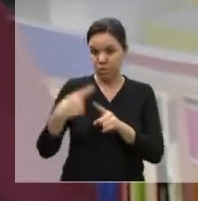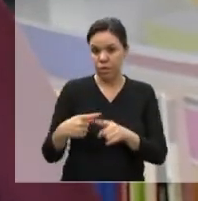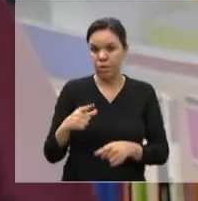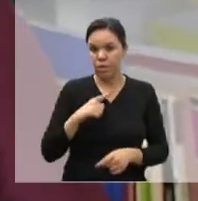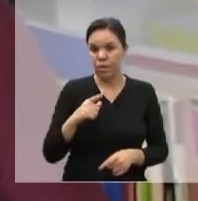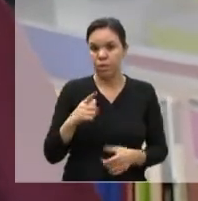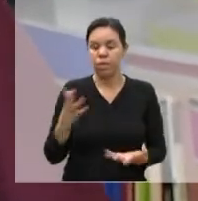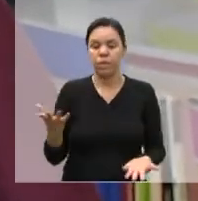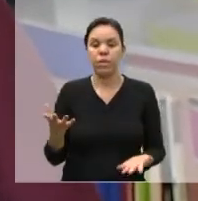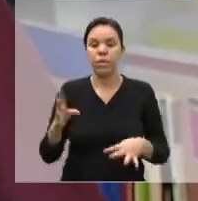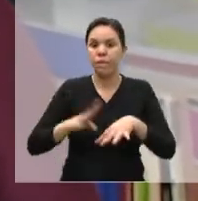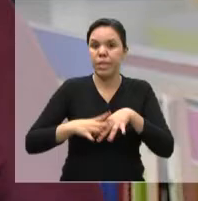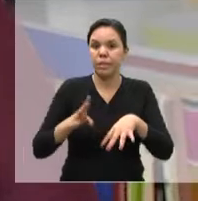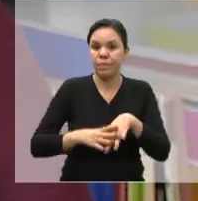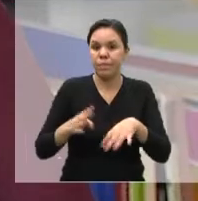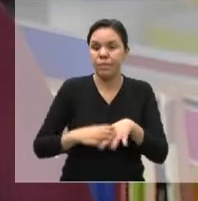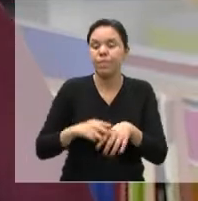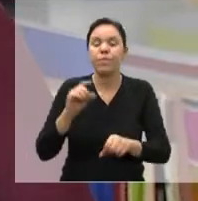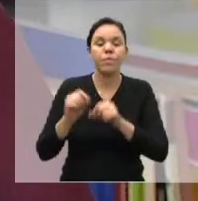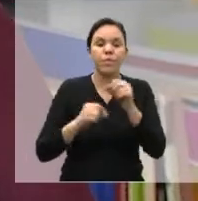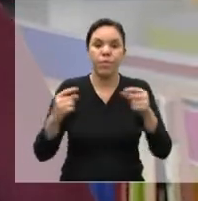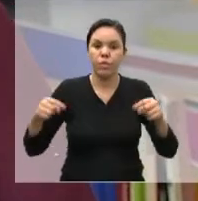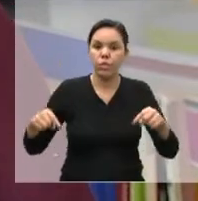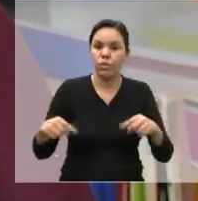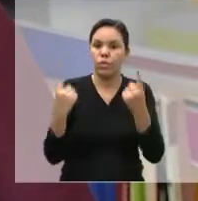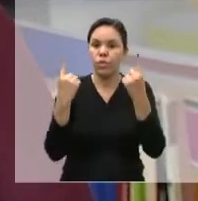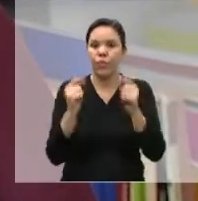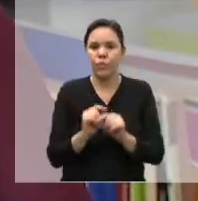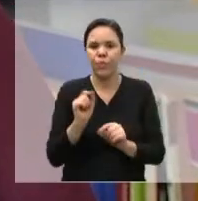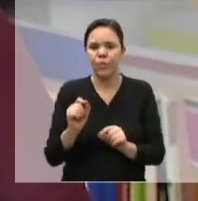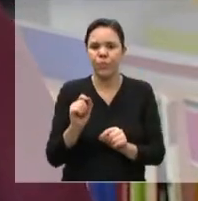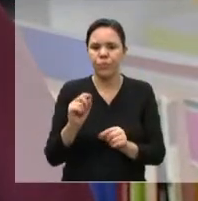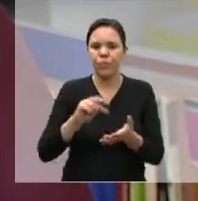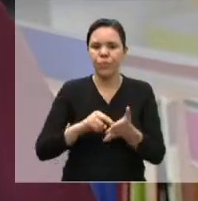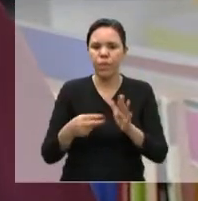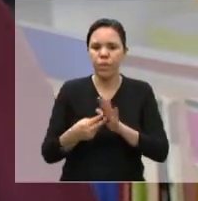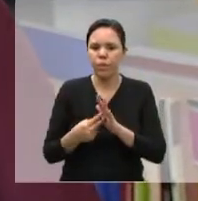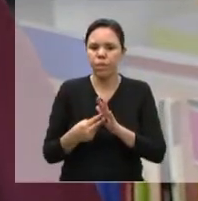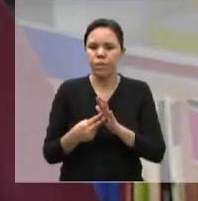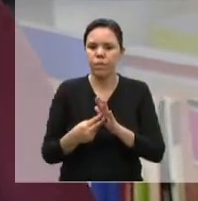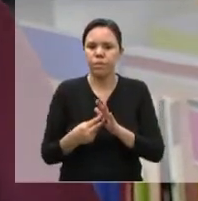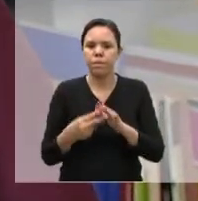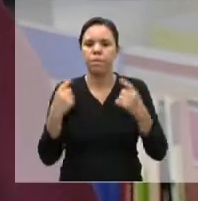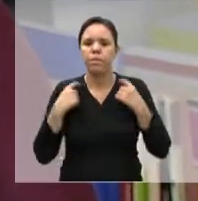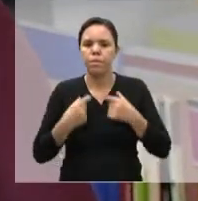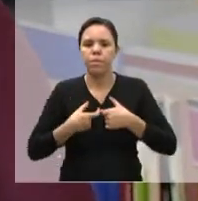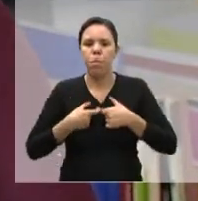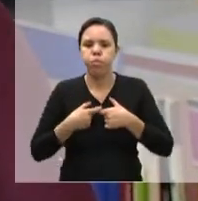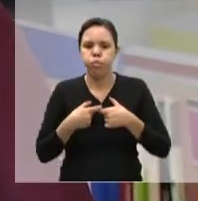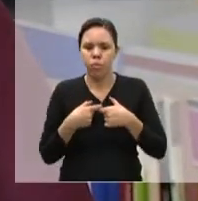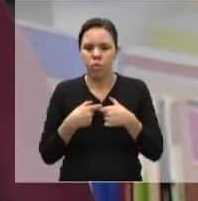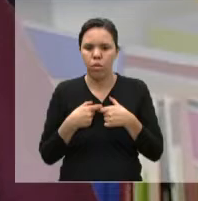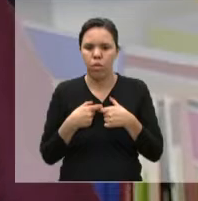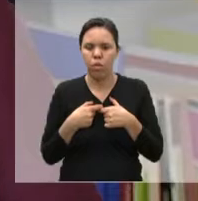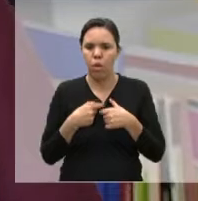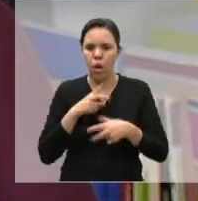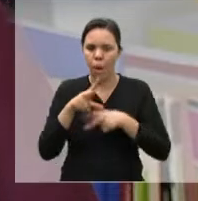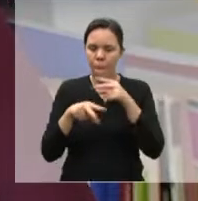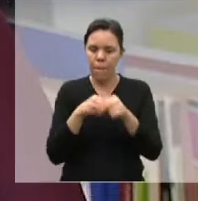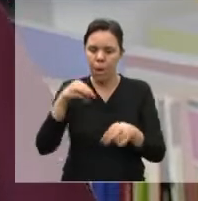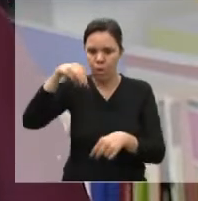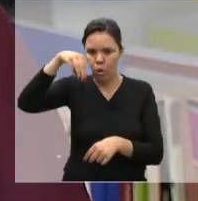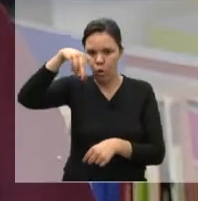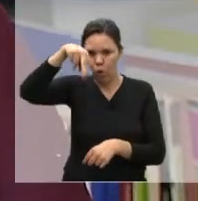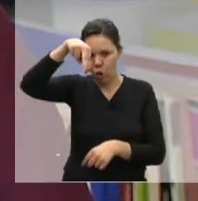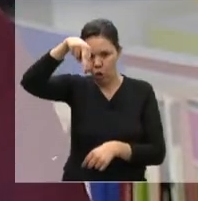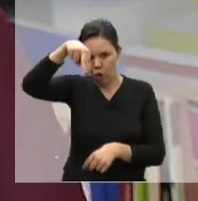o pessoal diz que é o equivalente da medalha do Prêmio Nobel da matemática. E ele é brasileiro, tem super importante.